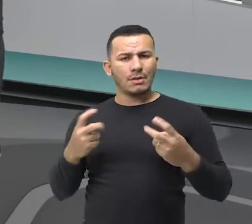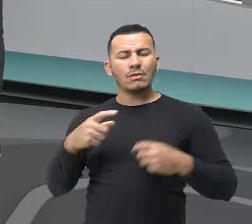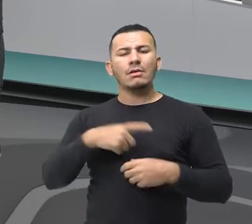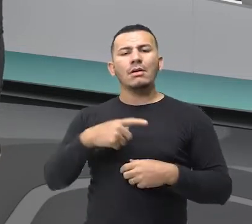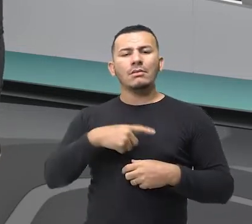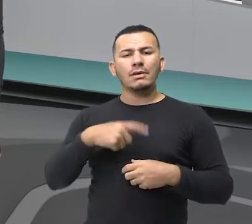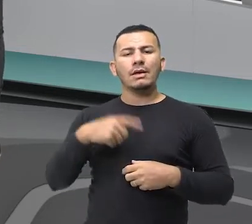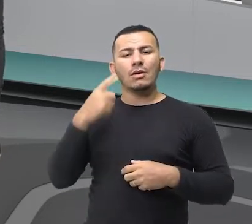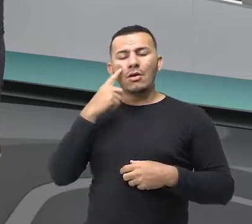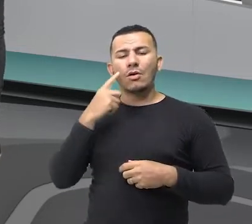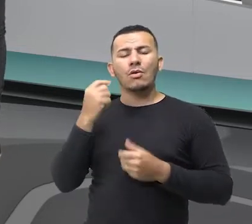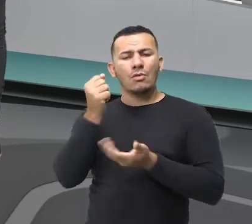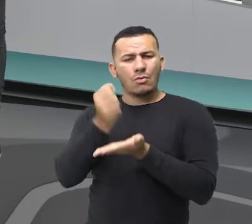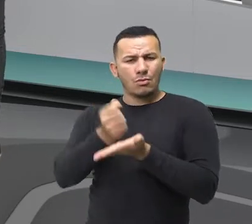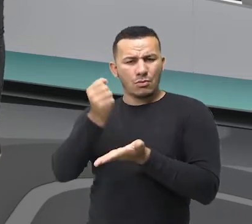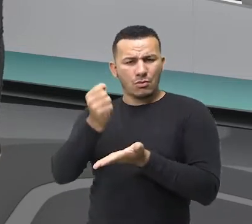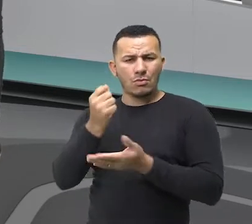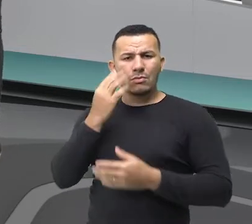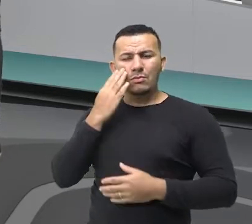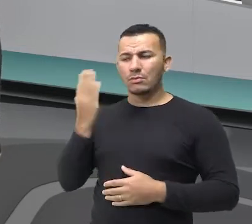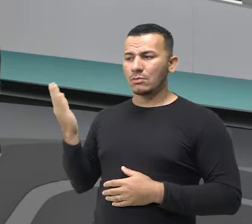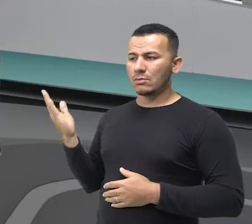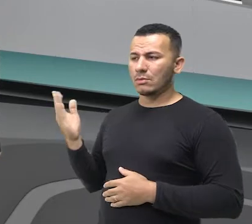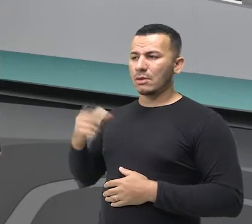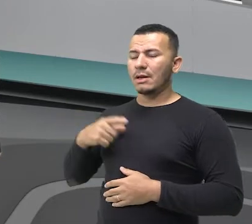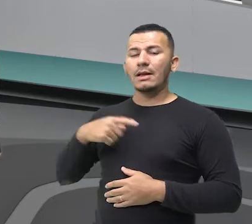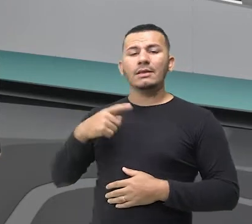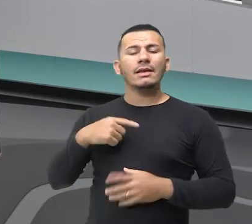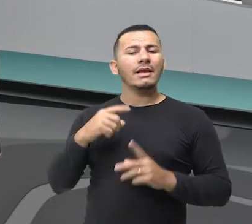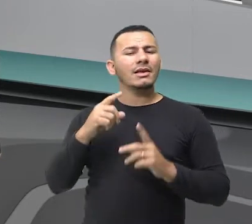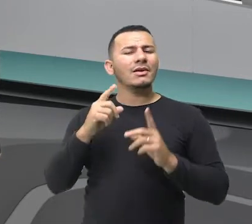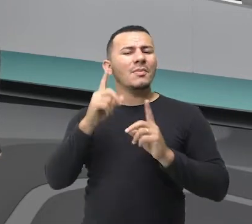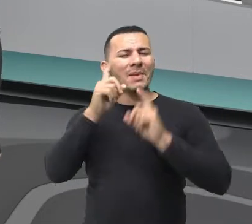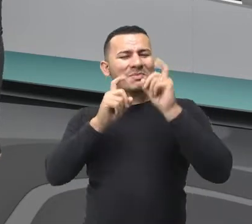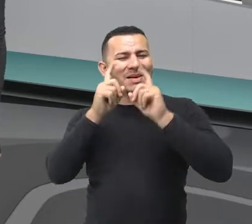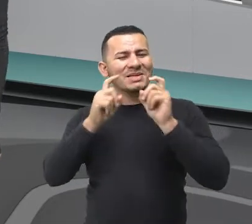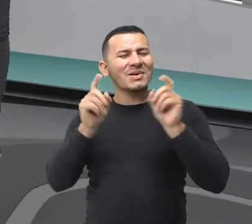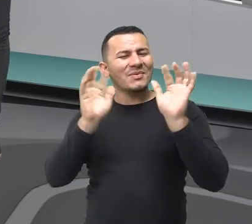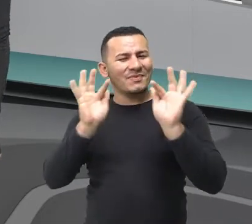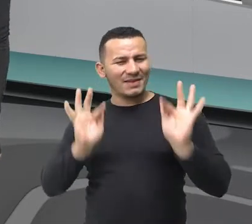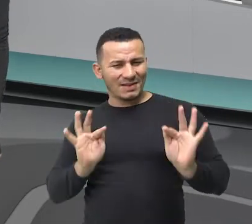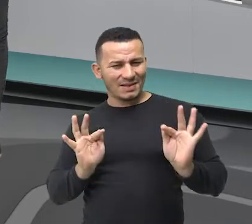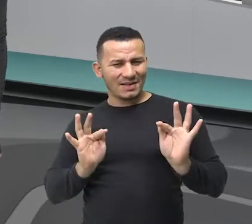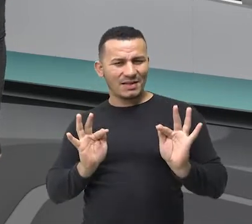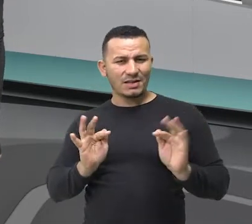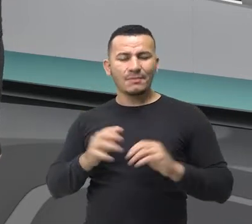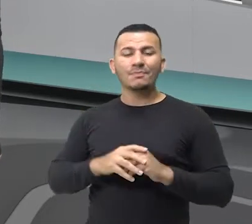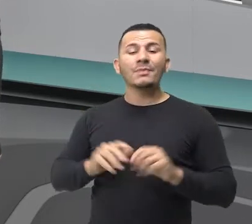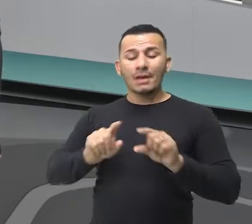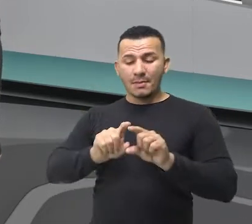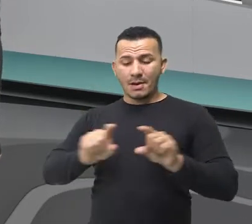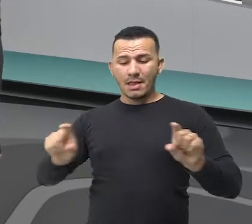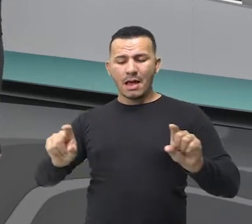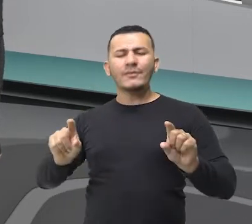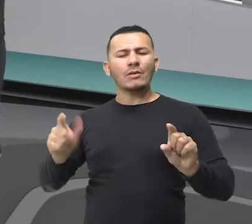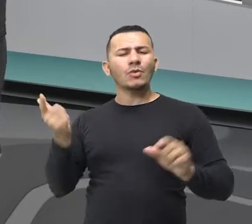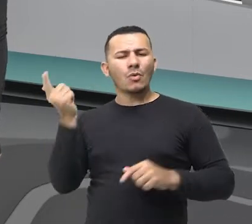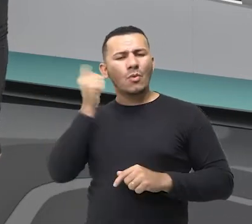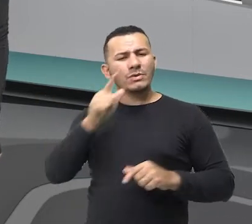que têm um selo começo da queixo símbolo Observe que é uma carinha feliz e o enunciado resolvido